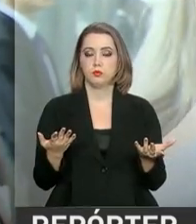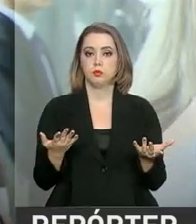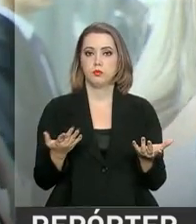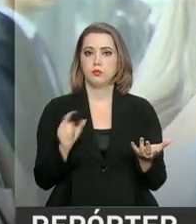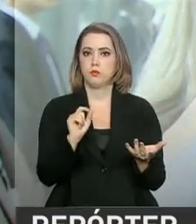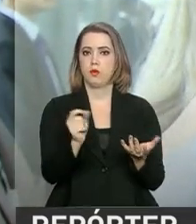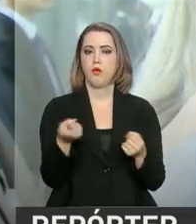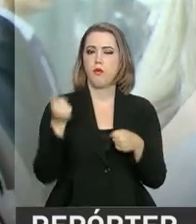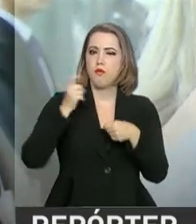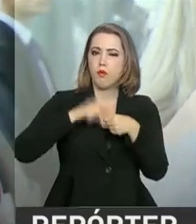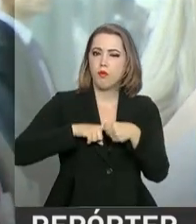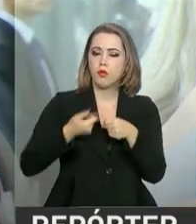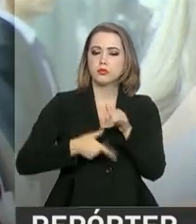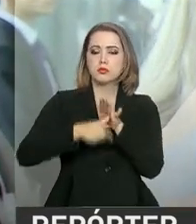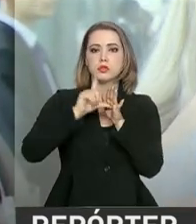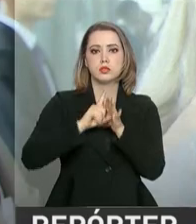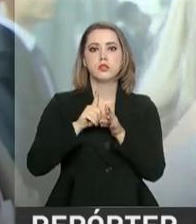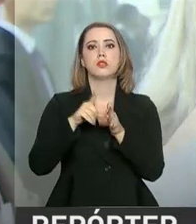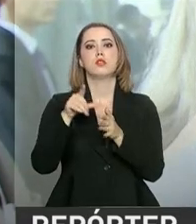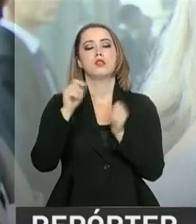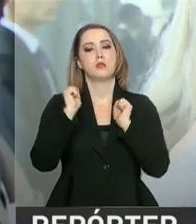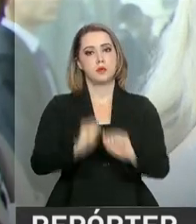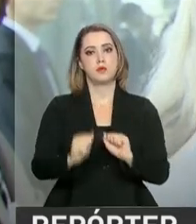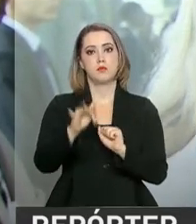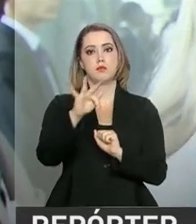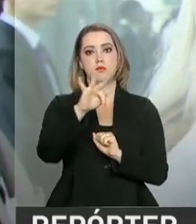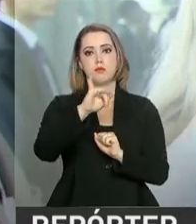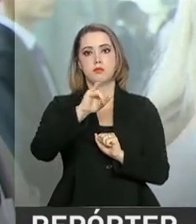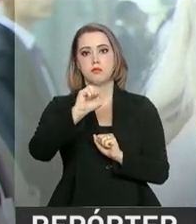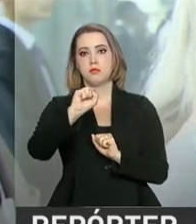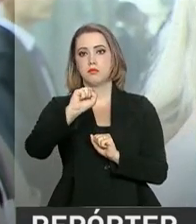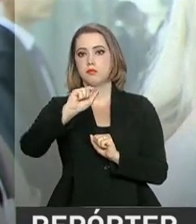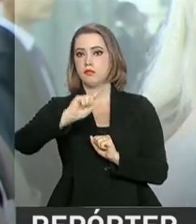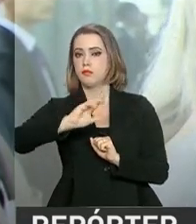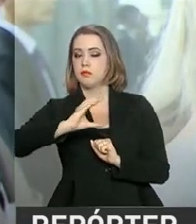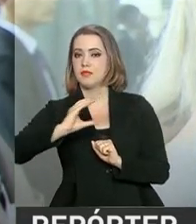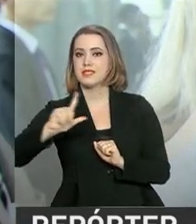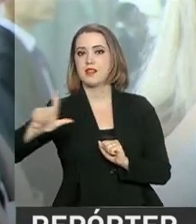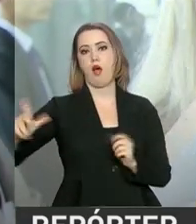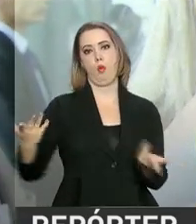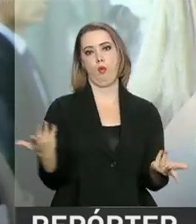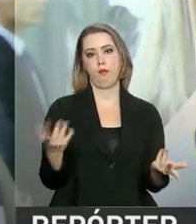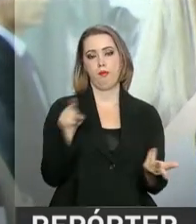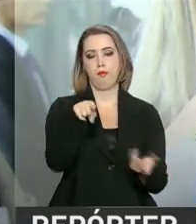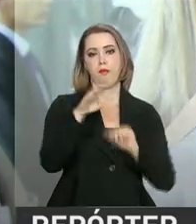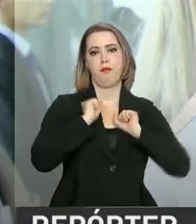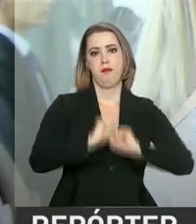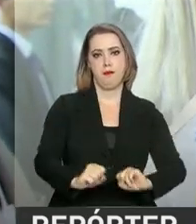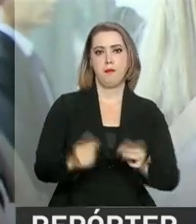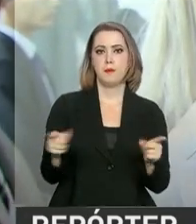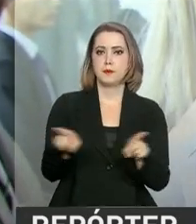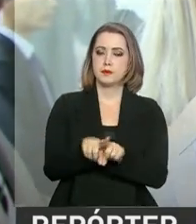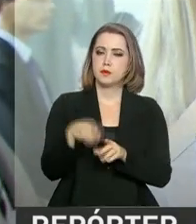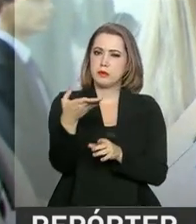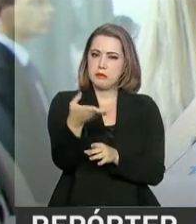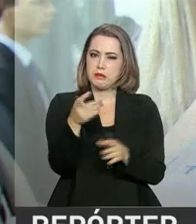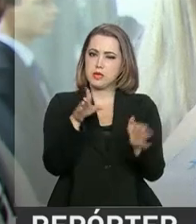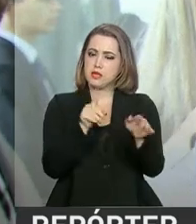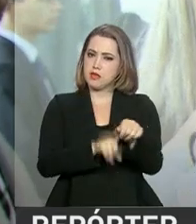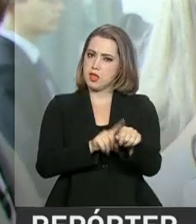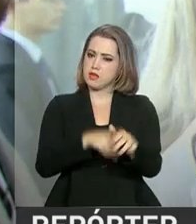restaurando as suas condições fiscais. Isto vai permitir que o estado, nesse